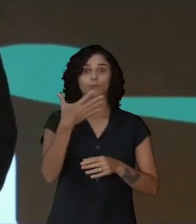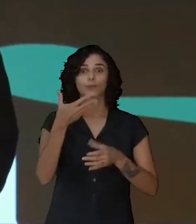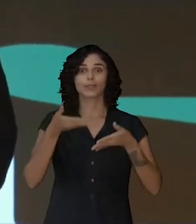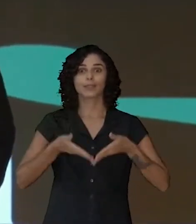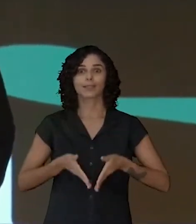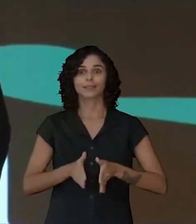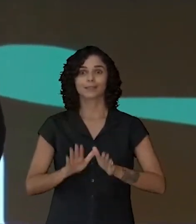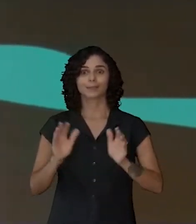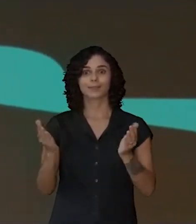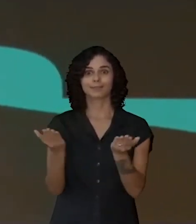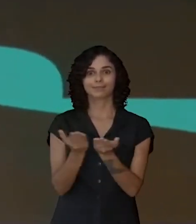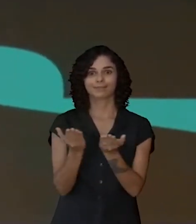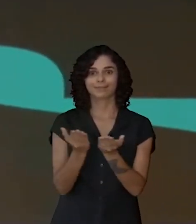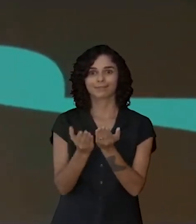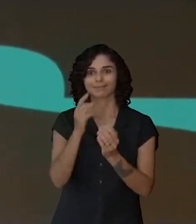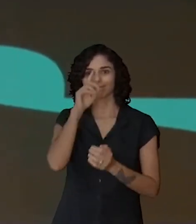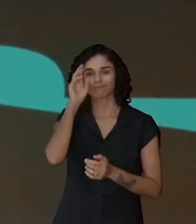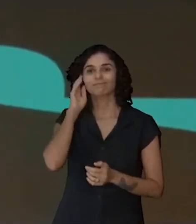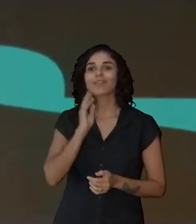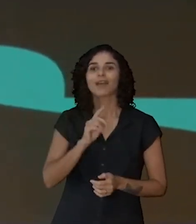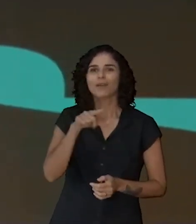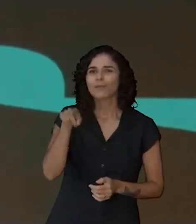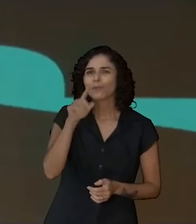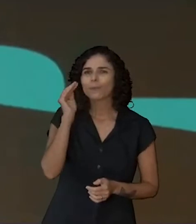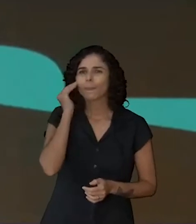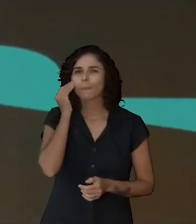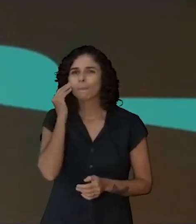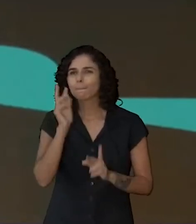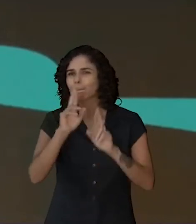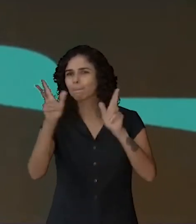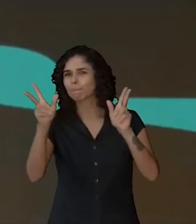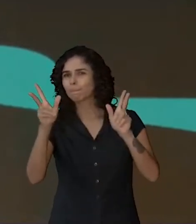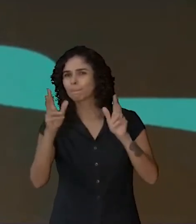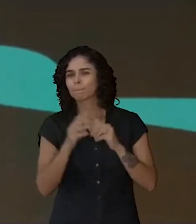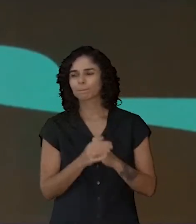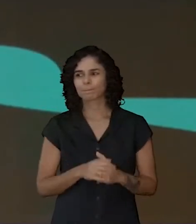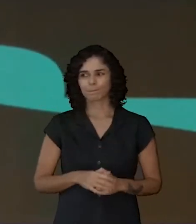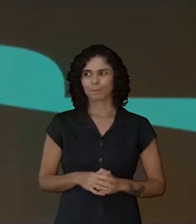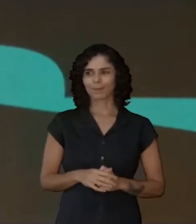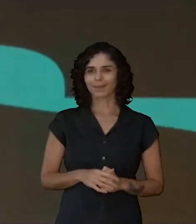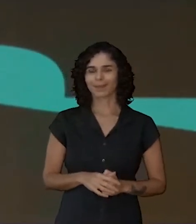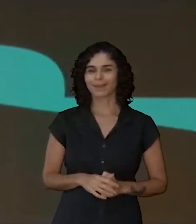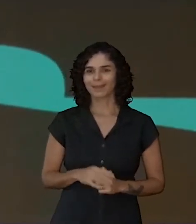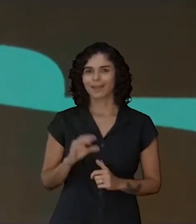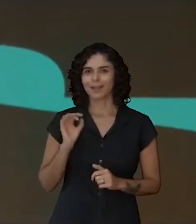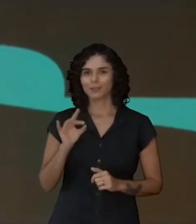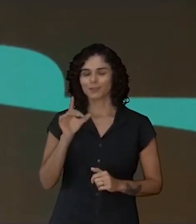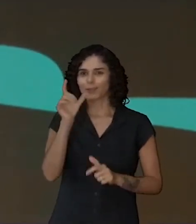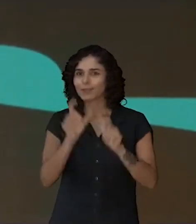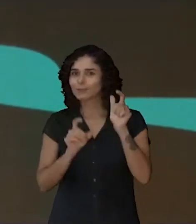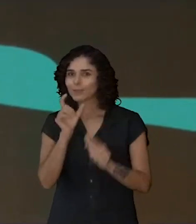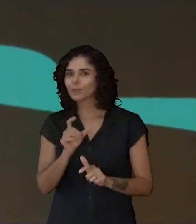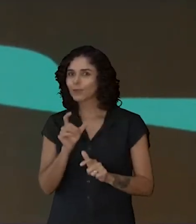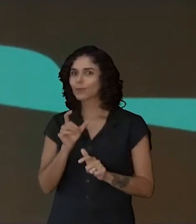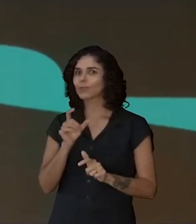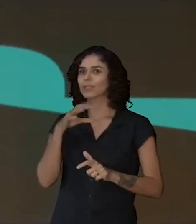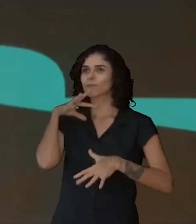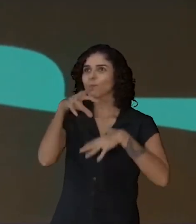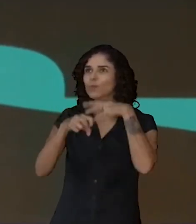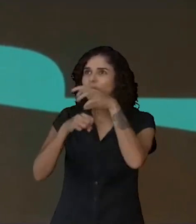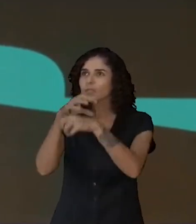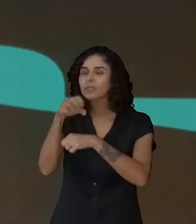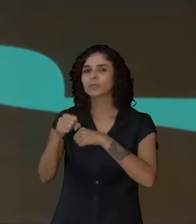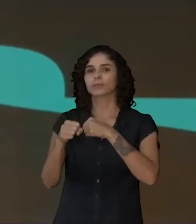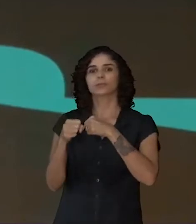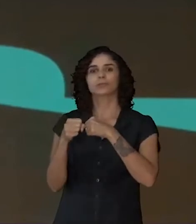Você entende a diferença? Então, só aqueles que estavam buscando, mas buscando